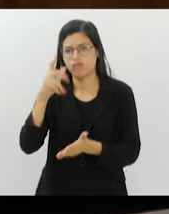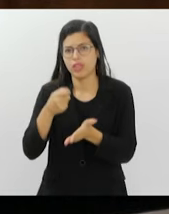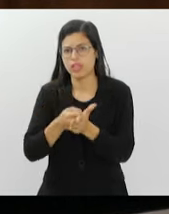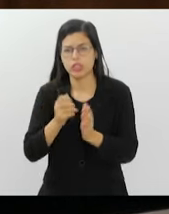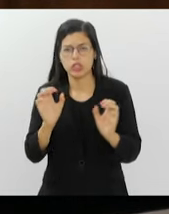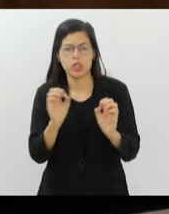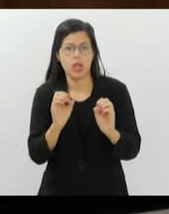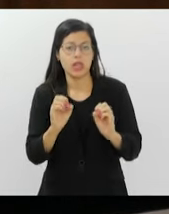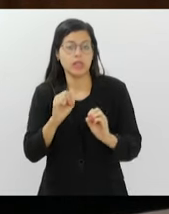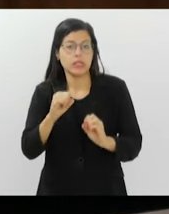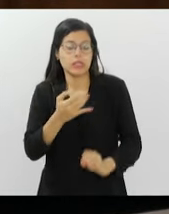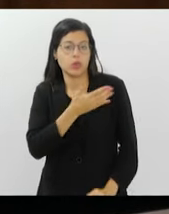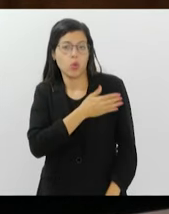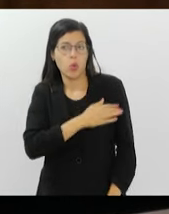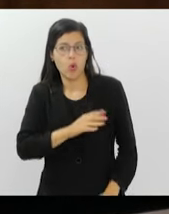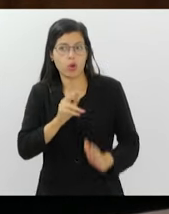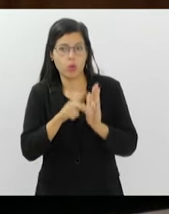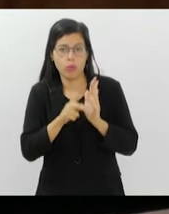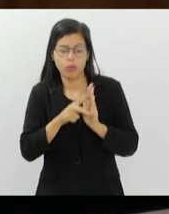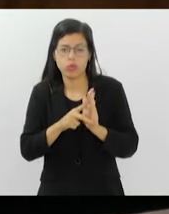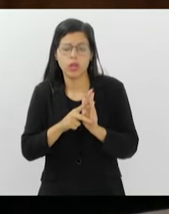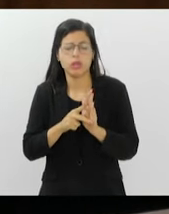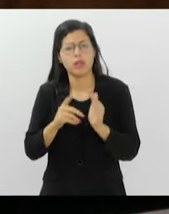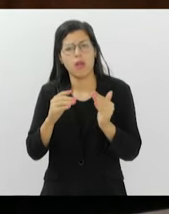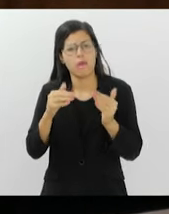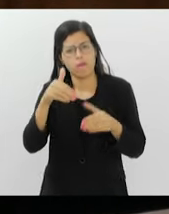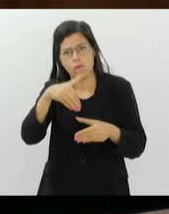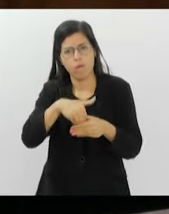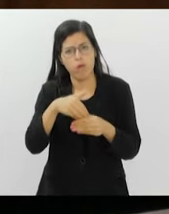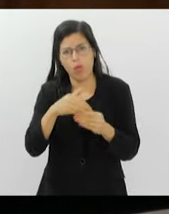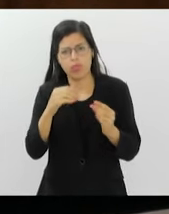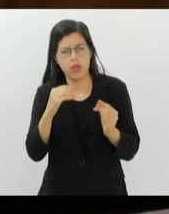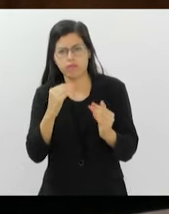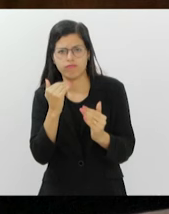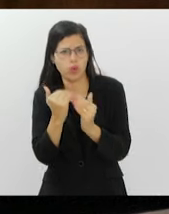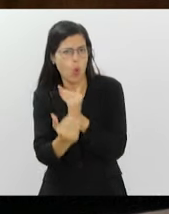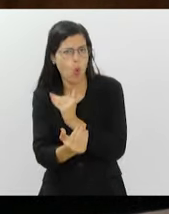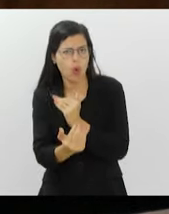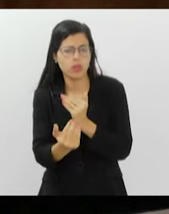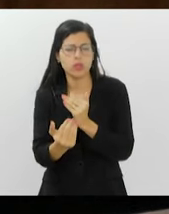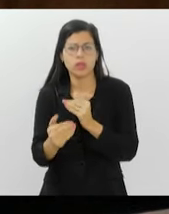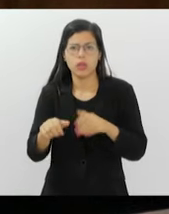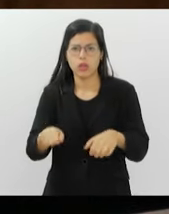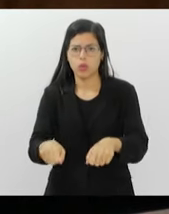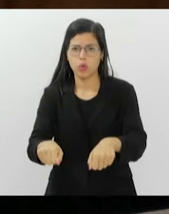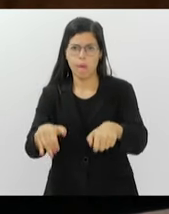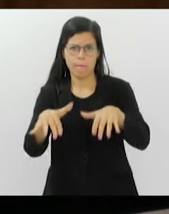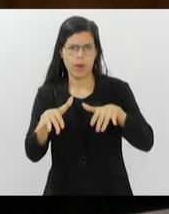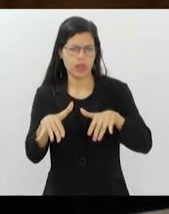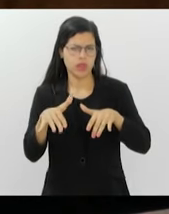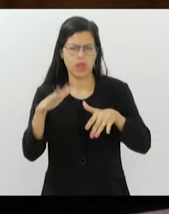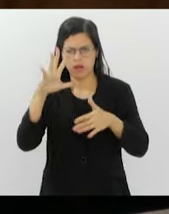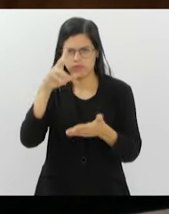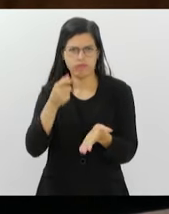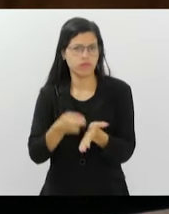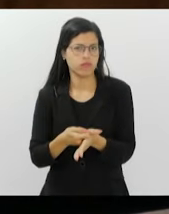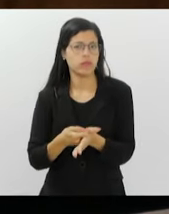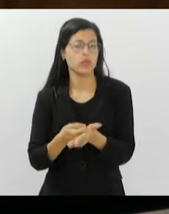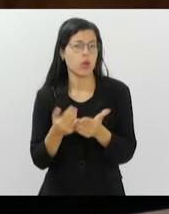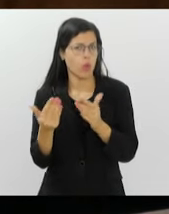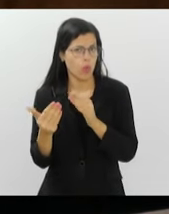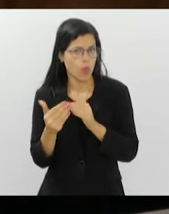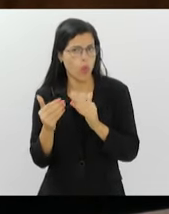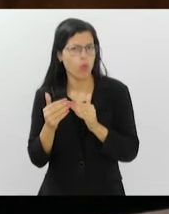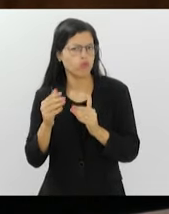ruim no mérito vote contrário e o plenário é soberano para decidir então tem razão a deputada